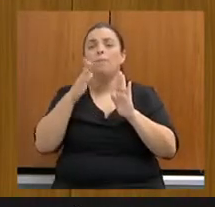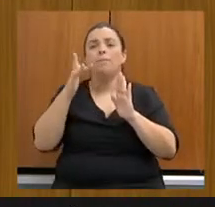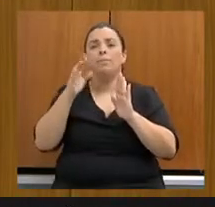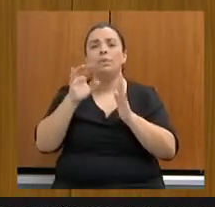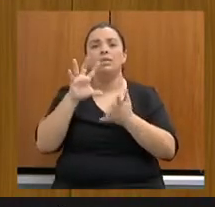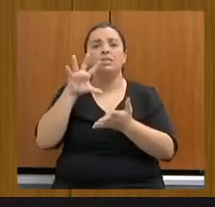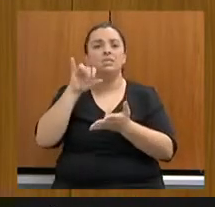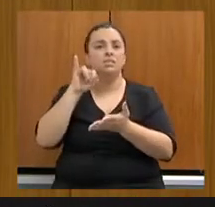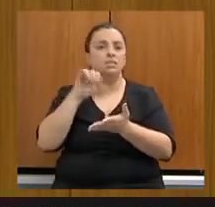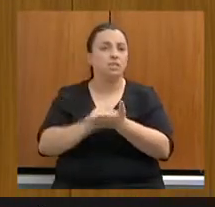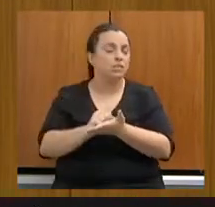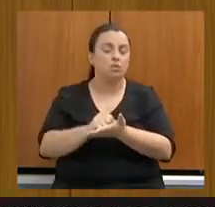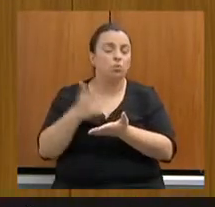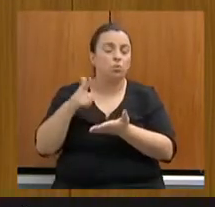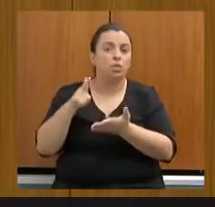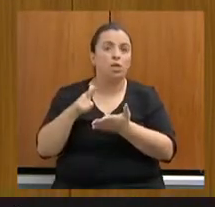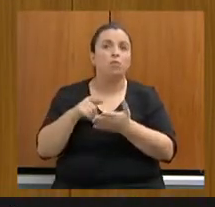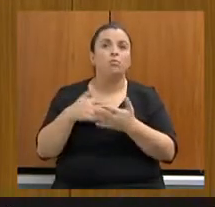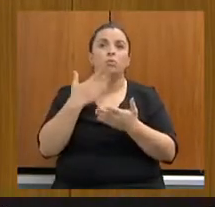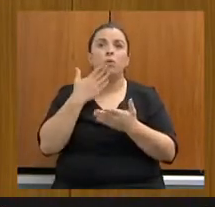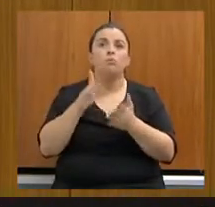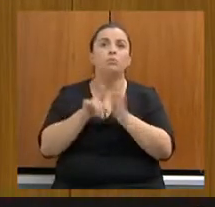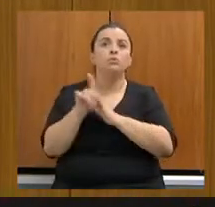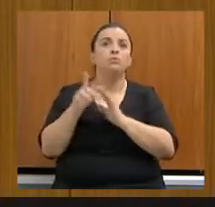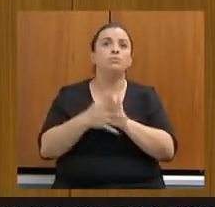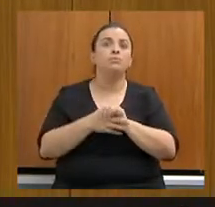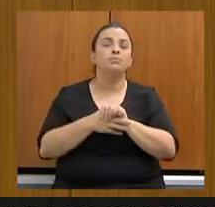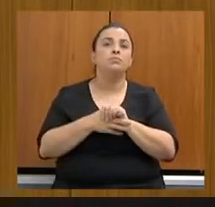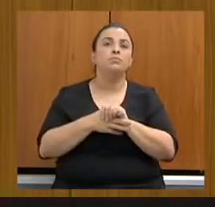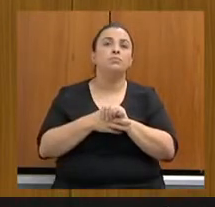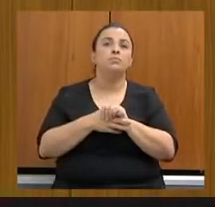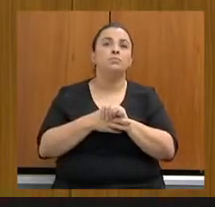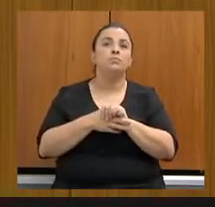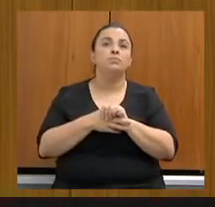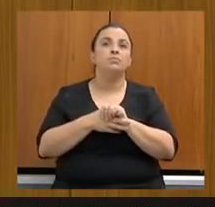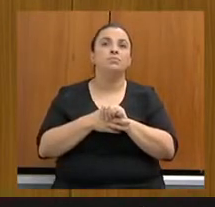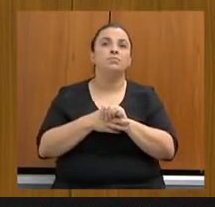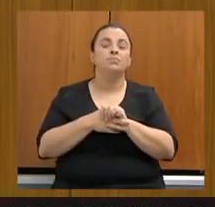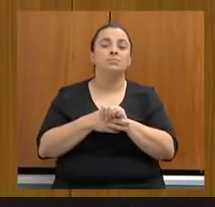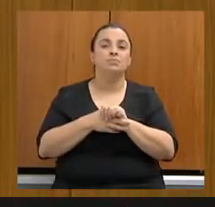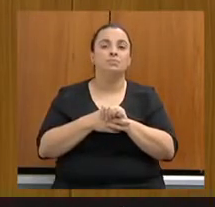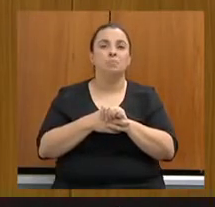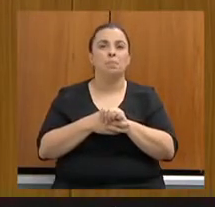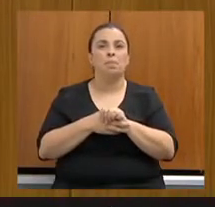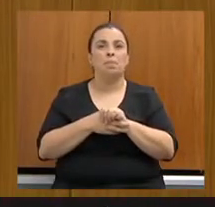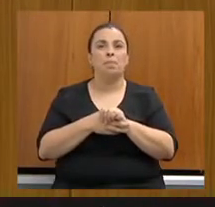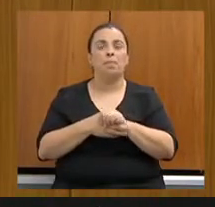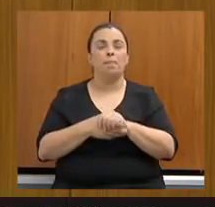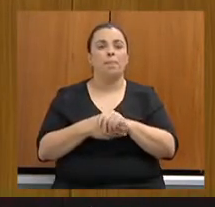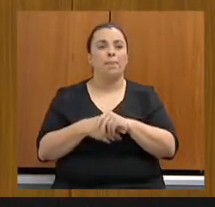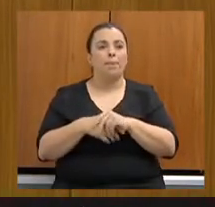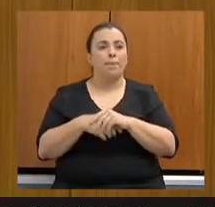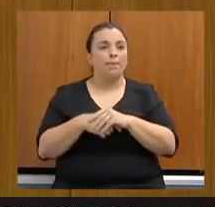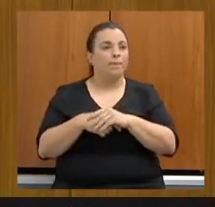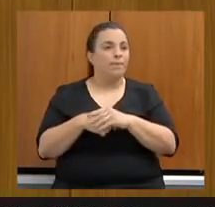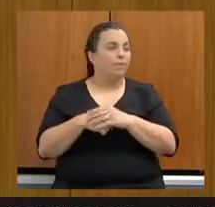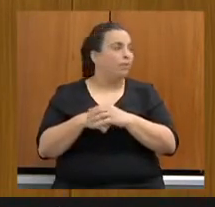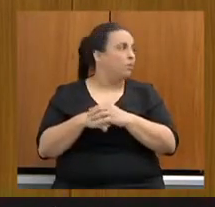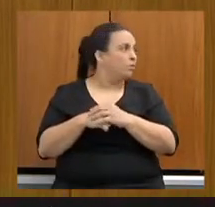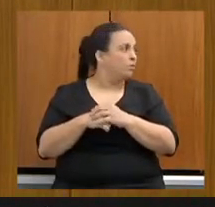tá lá no quarto a daqui lá dentro enxerga E aí